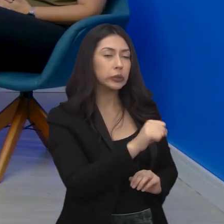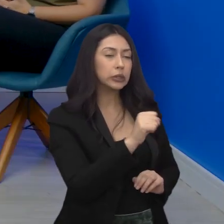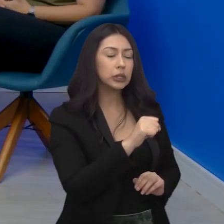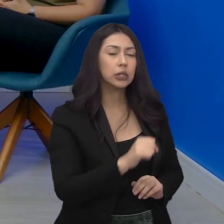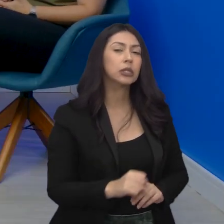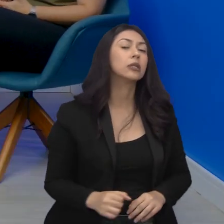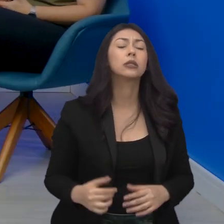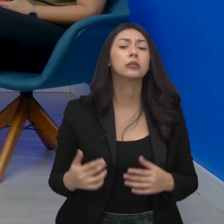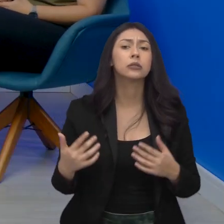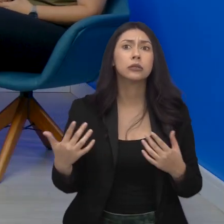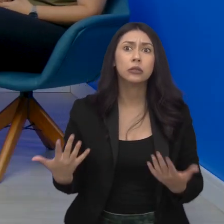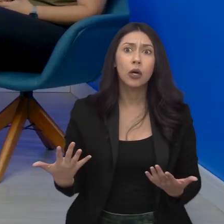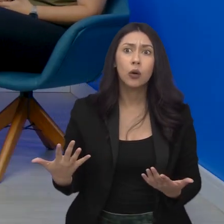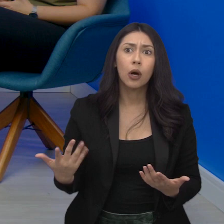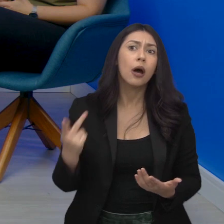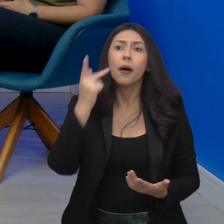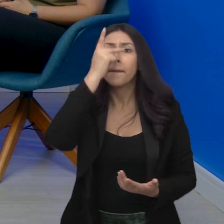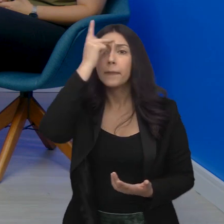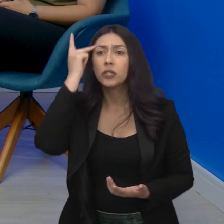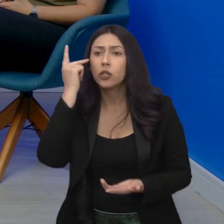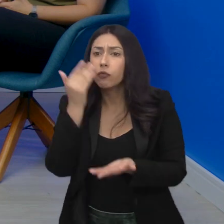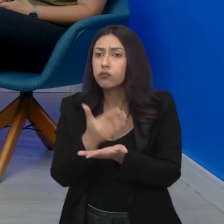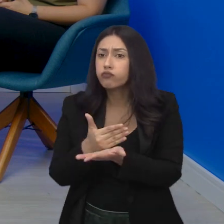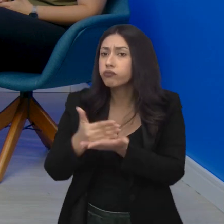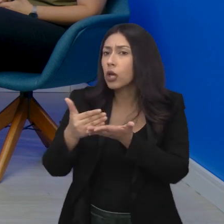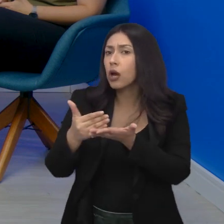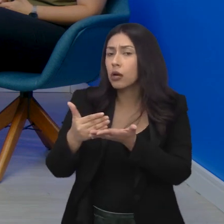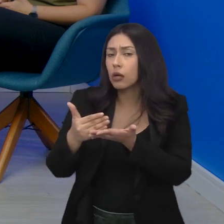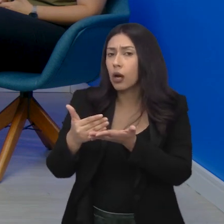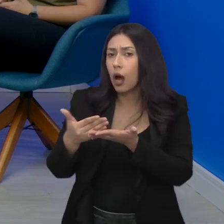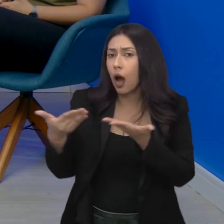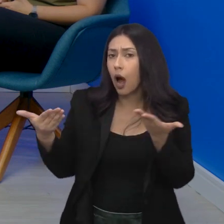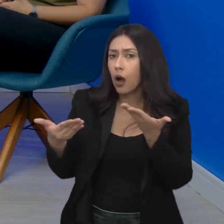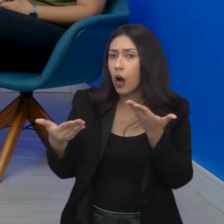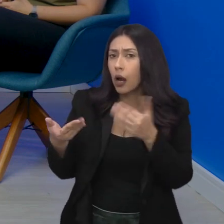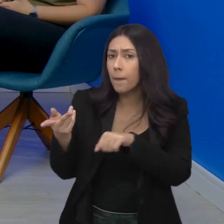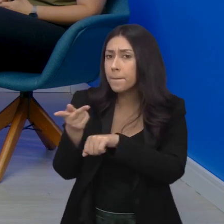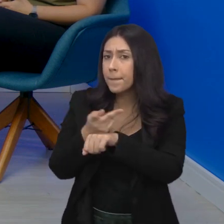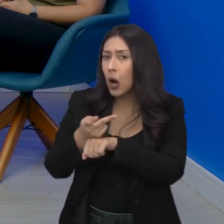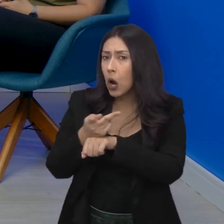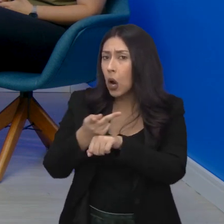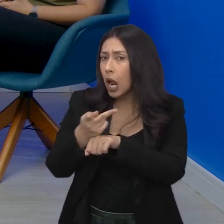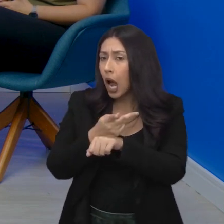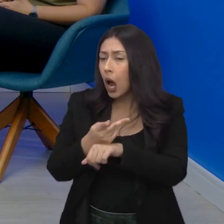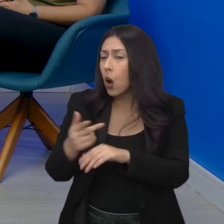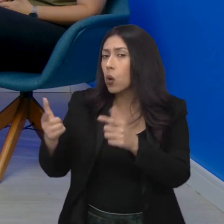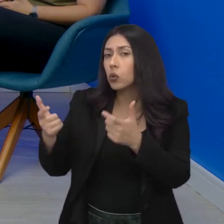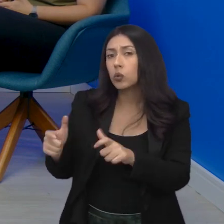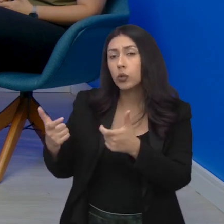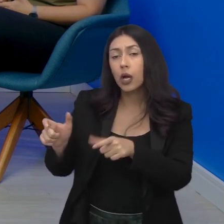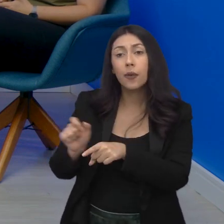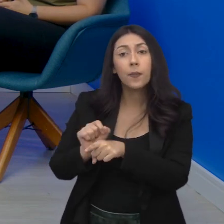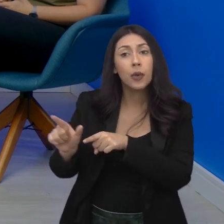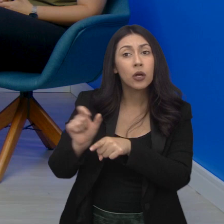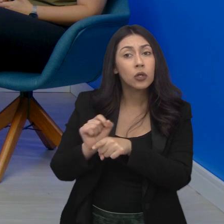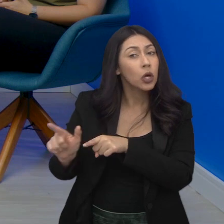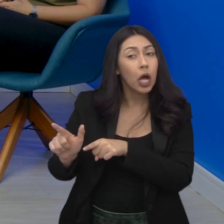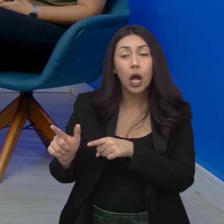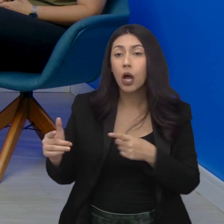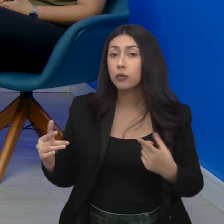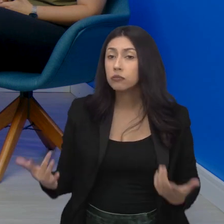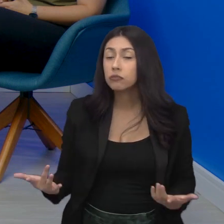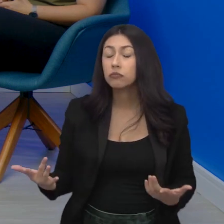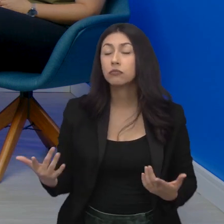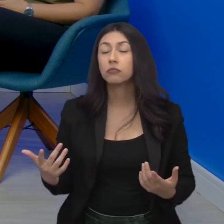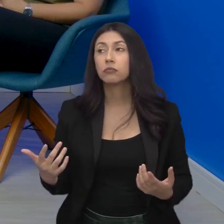procuração. Então, para quem vai começar um processo como esse agora, Rachid, a pessoa está procurando um apartamento para